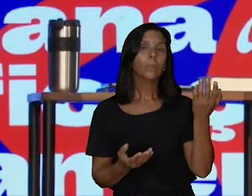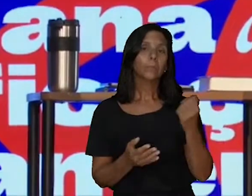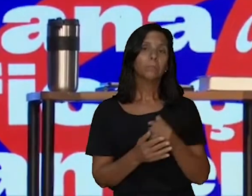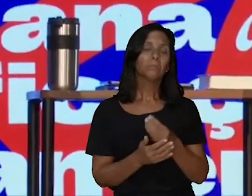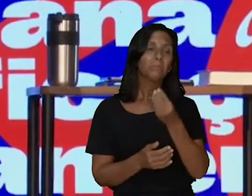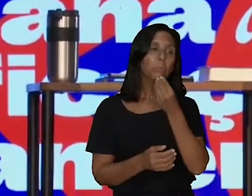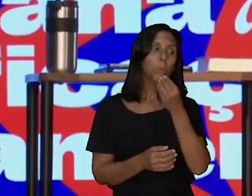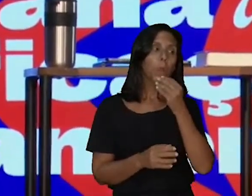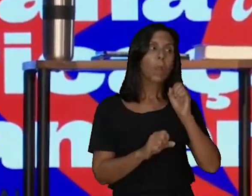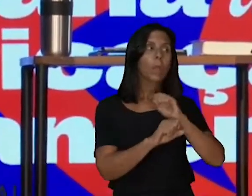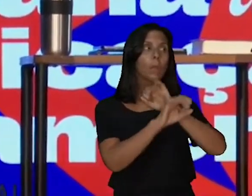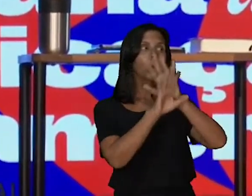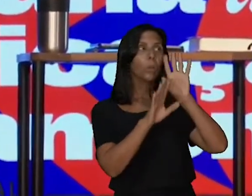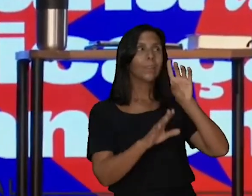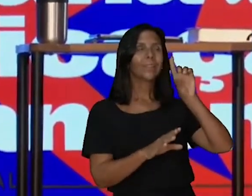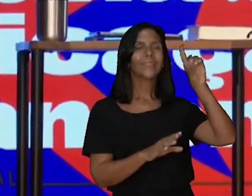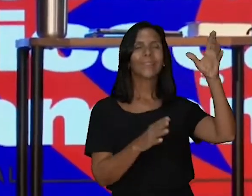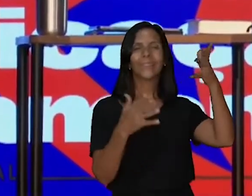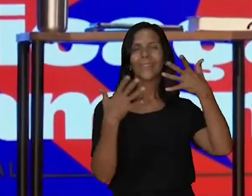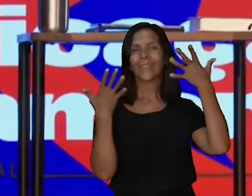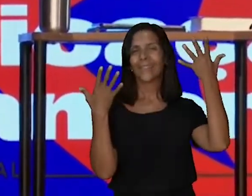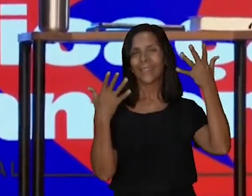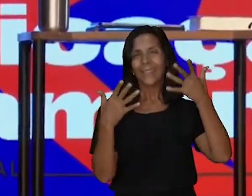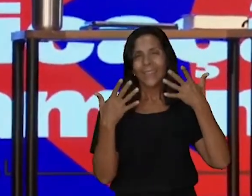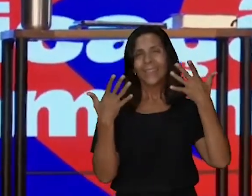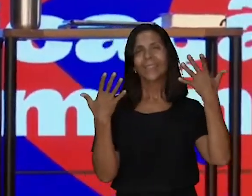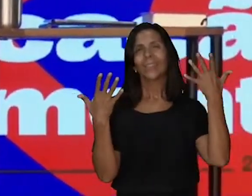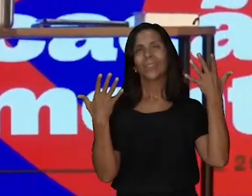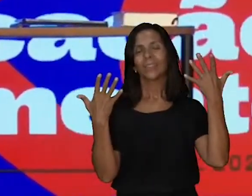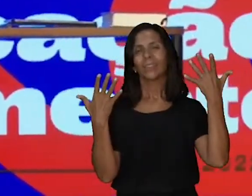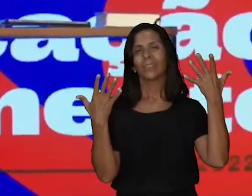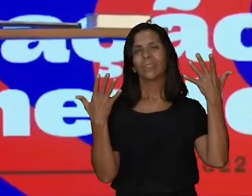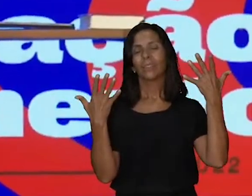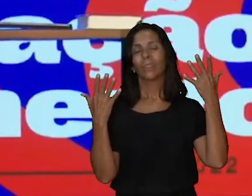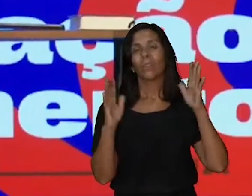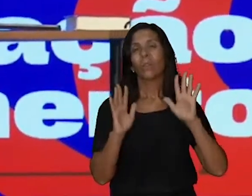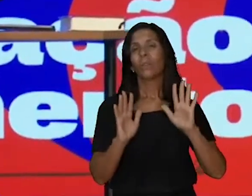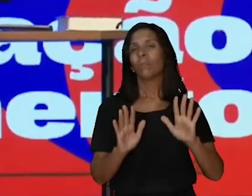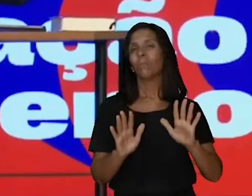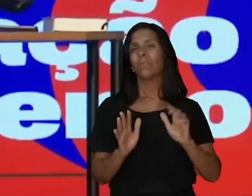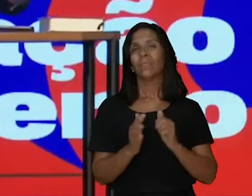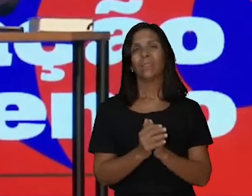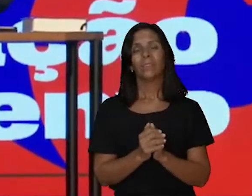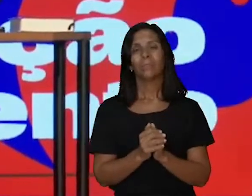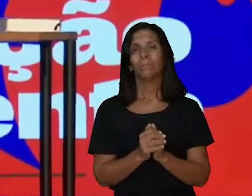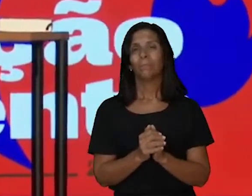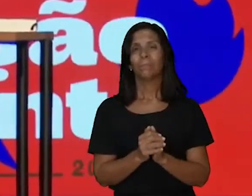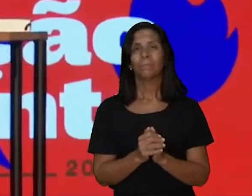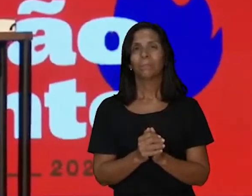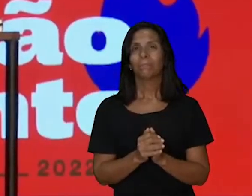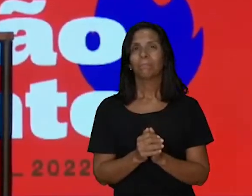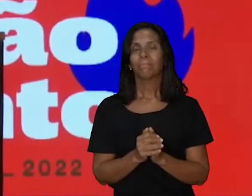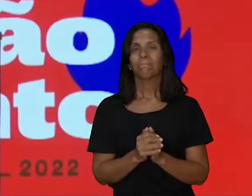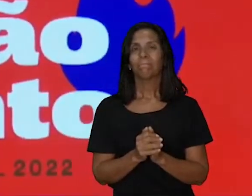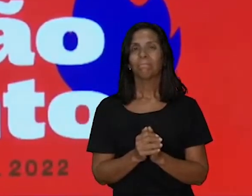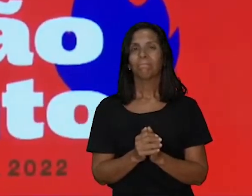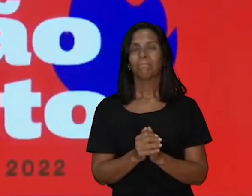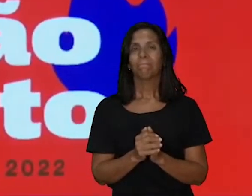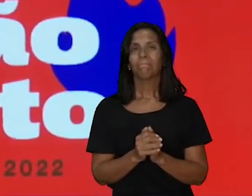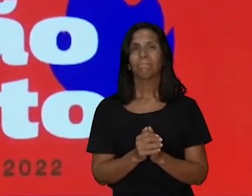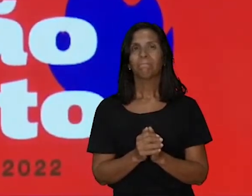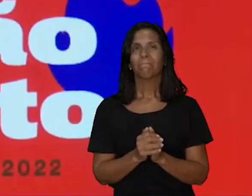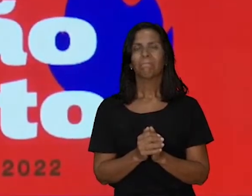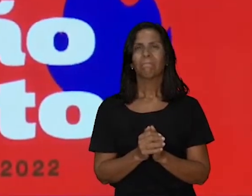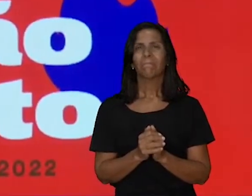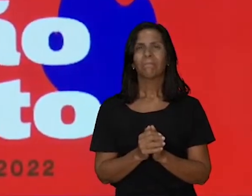Deus, motivo de alegria, se tornam algo que